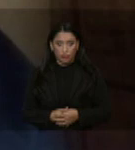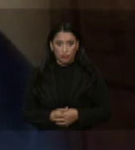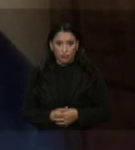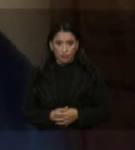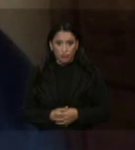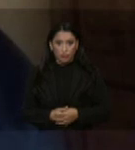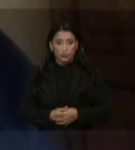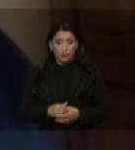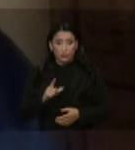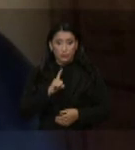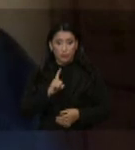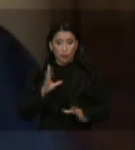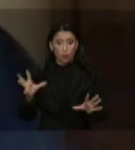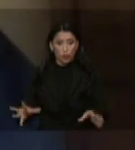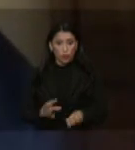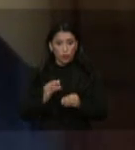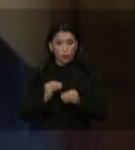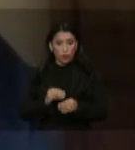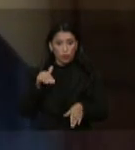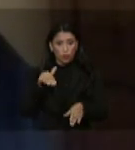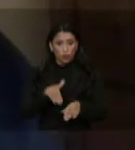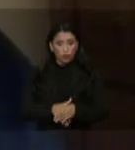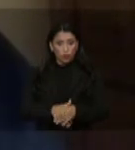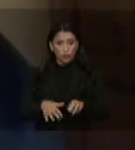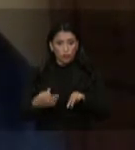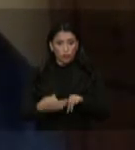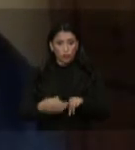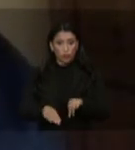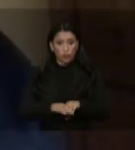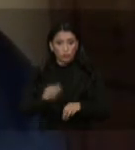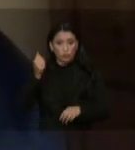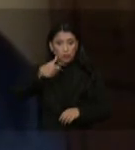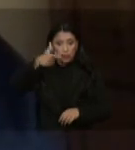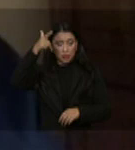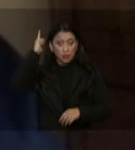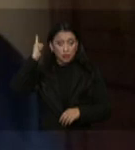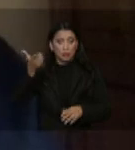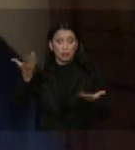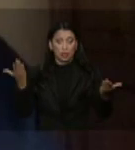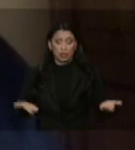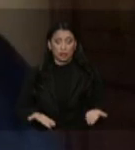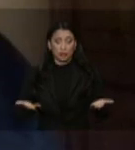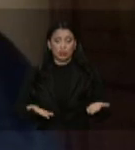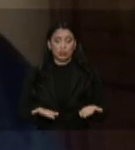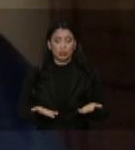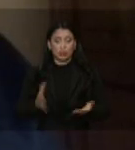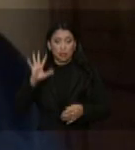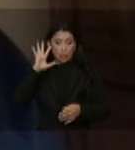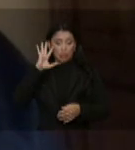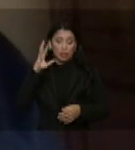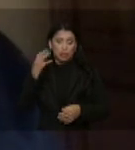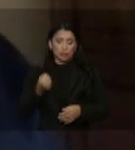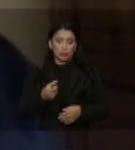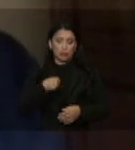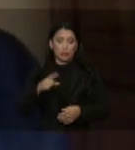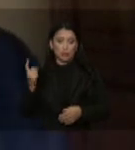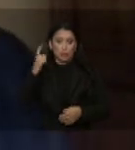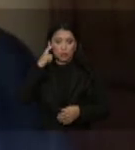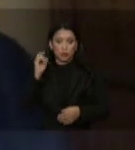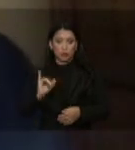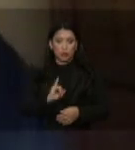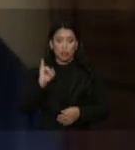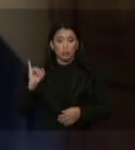vossa excelência quer concluir pelo menos o voto do bits Alexandre de Moraes nesta sentada que acho que